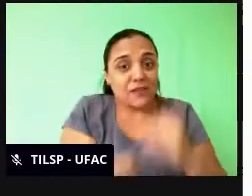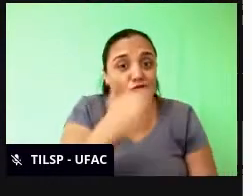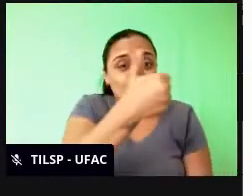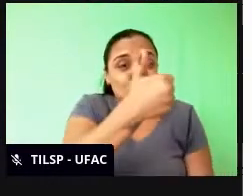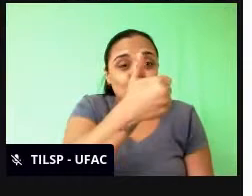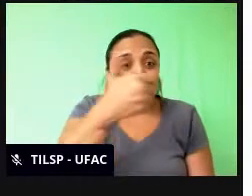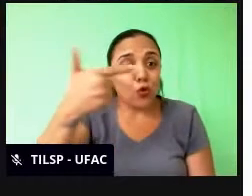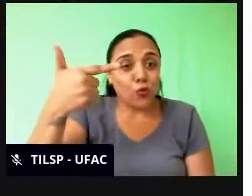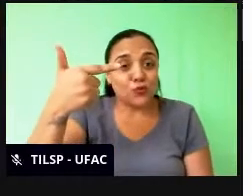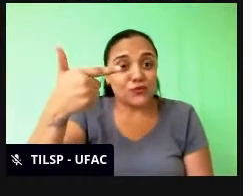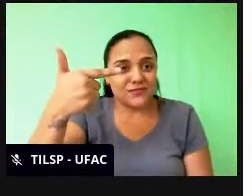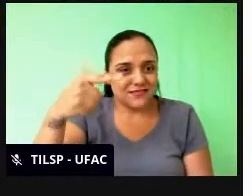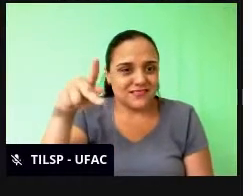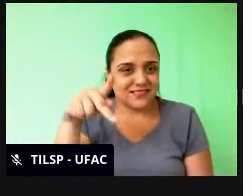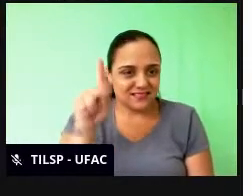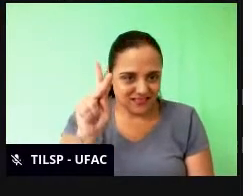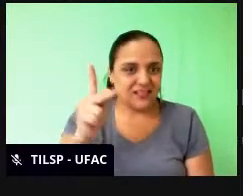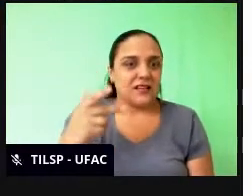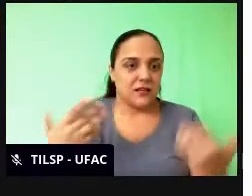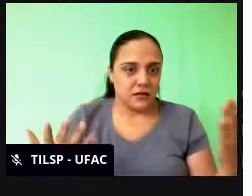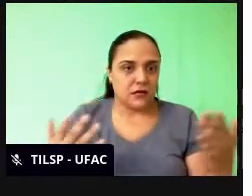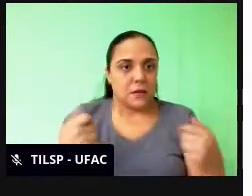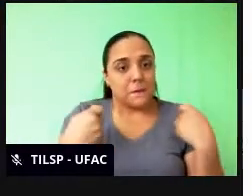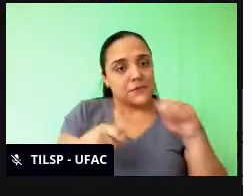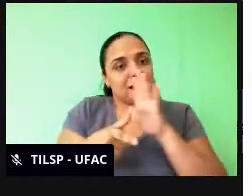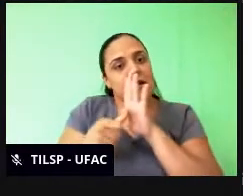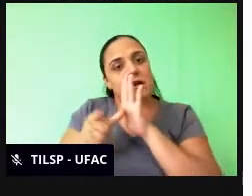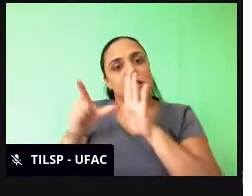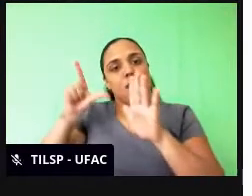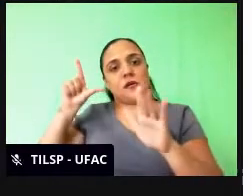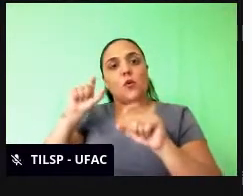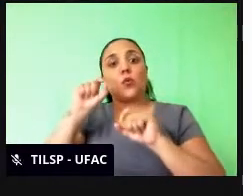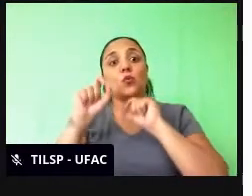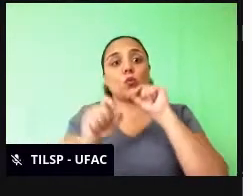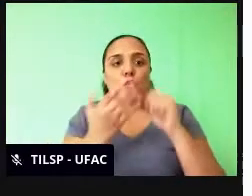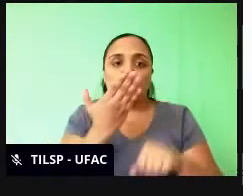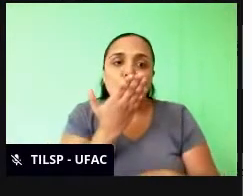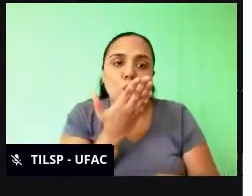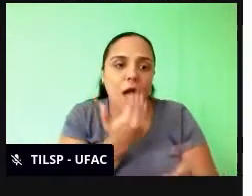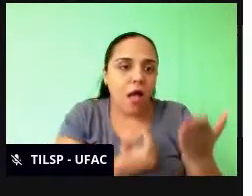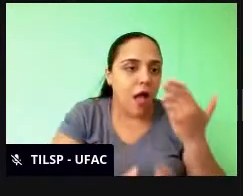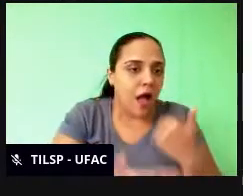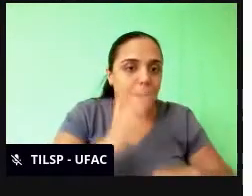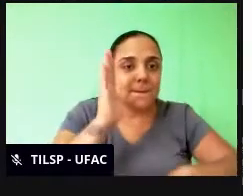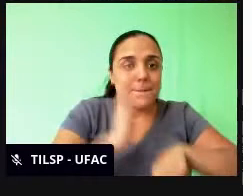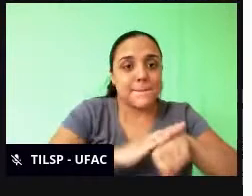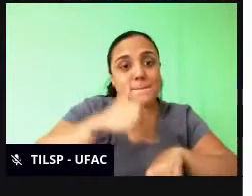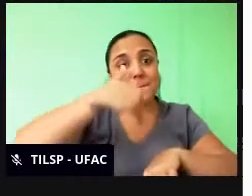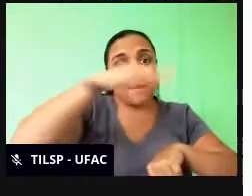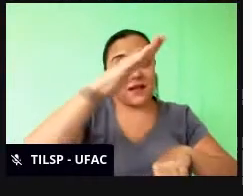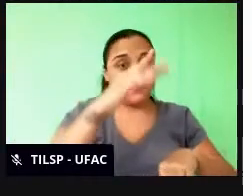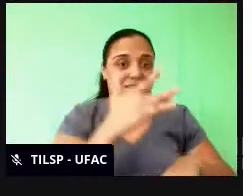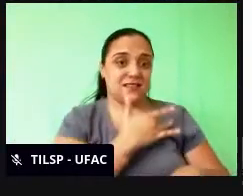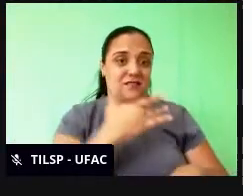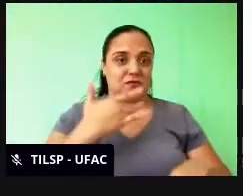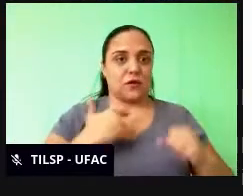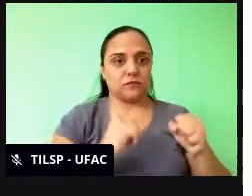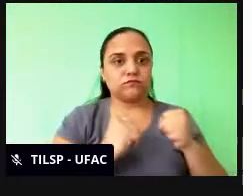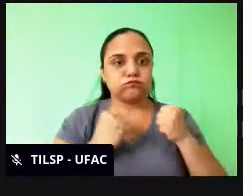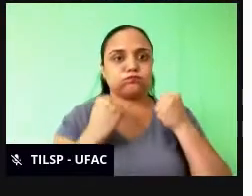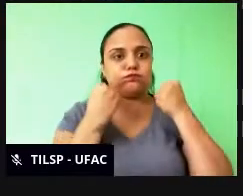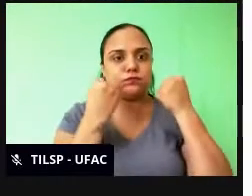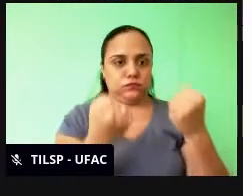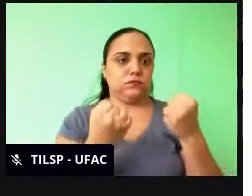dia. Então, para isso, gente, o atleta ele vai necessitar de um maior aporte energético, de 150